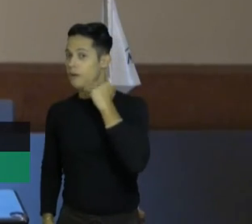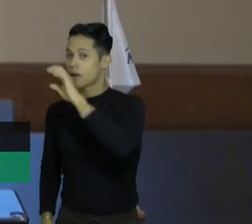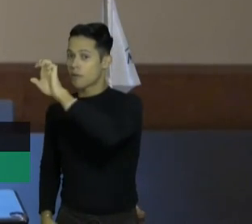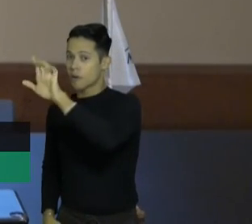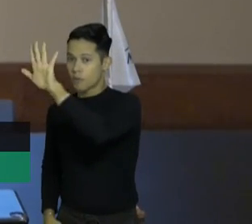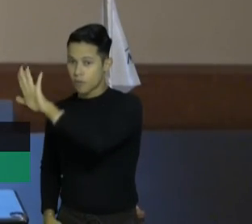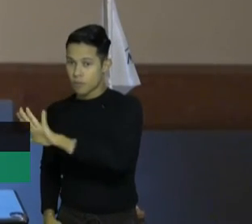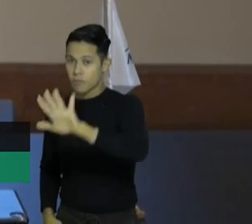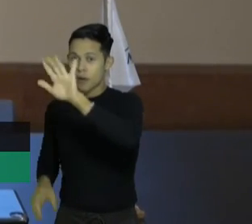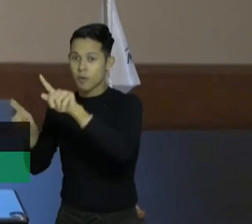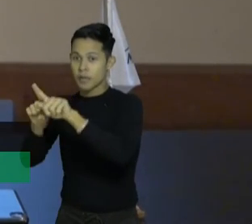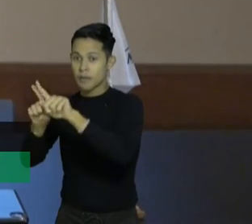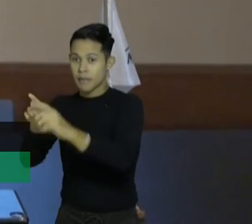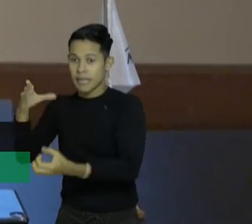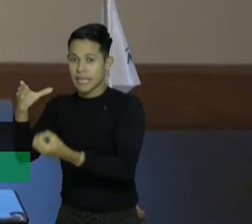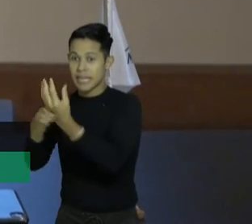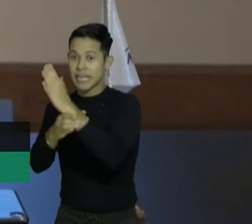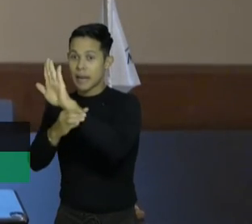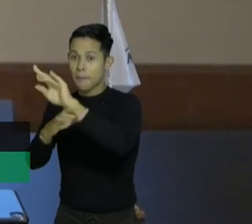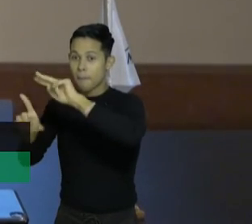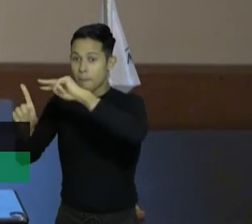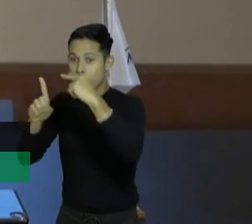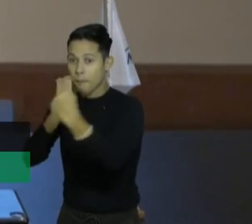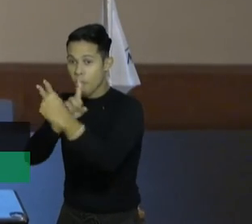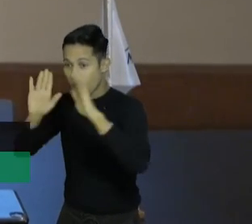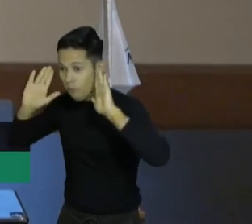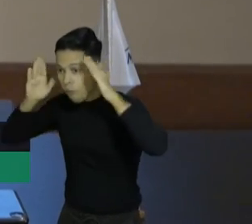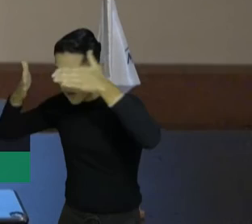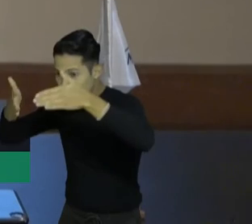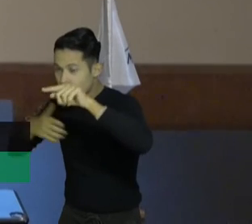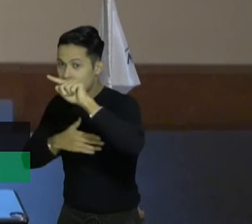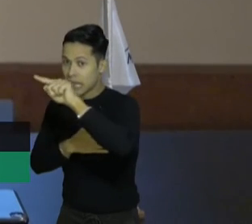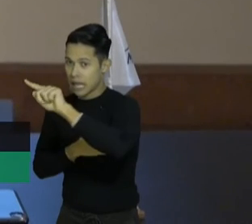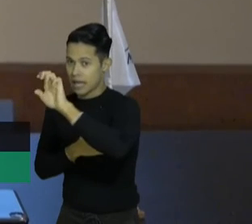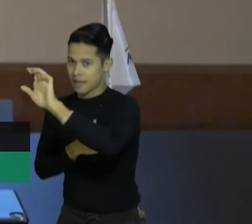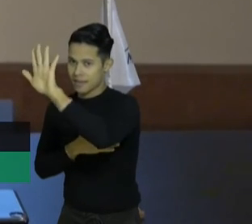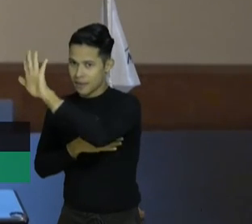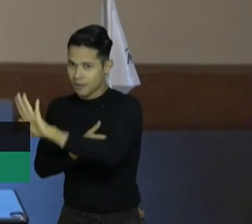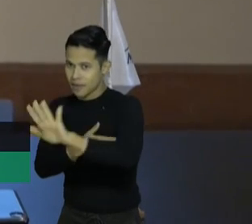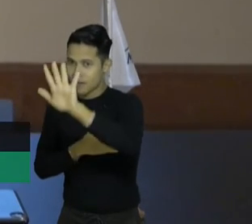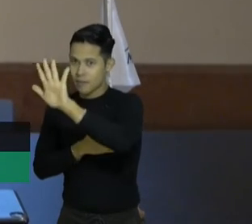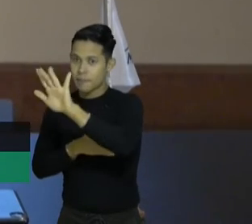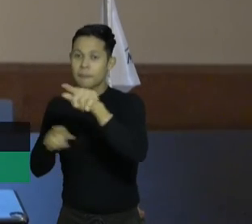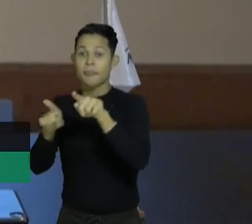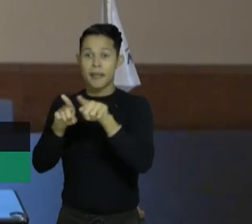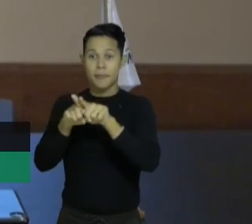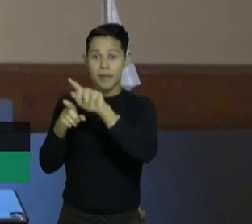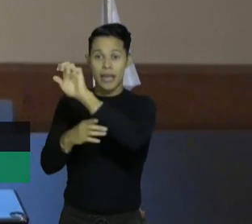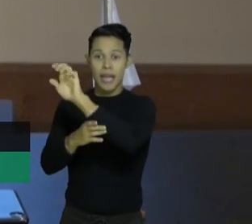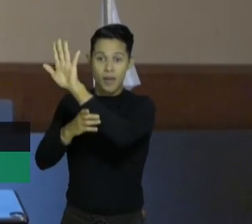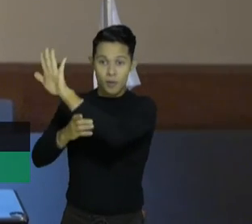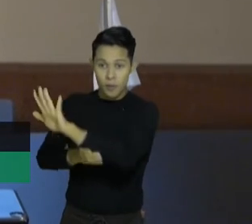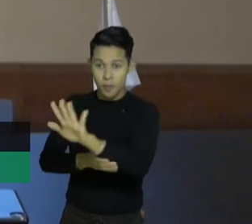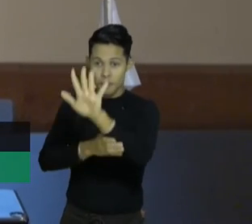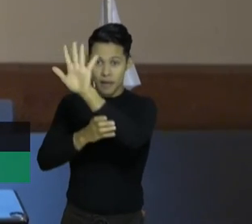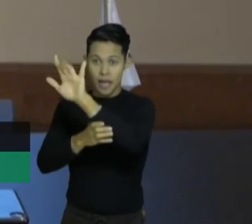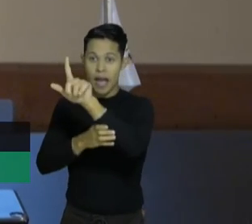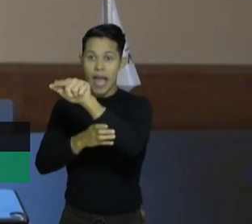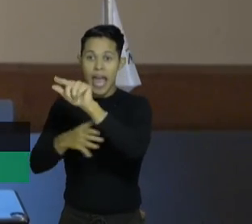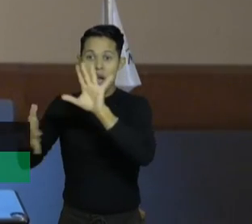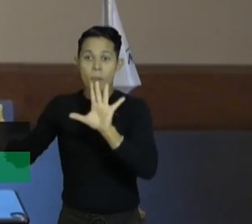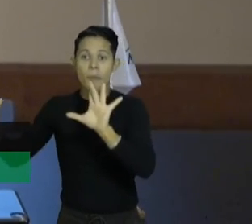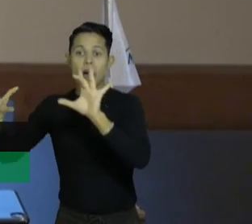no contexto da União Europeia e é importante salientar que a União Europeia é uma união